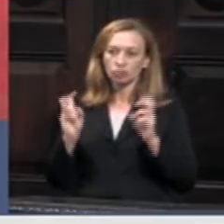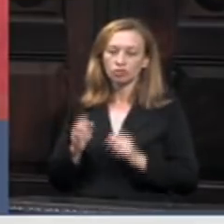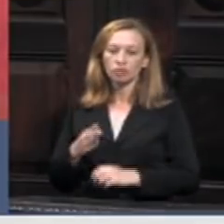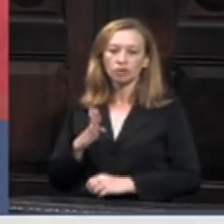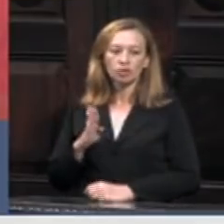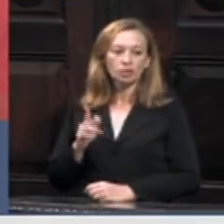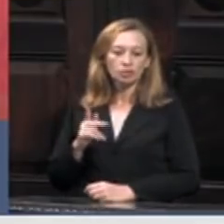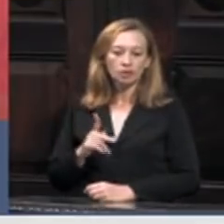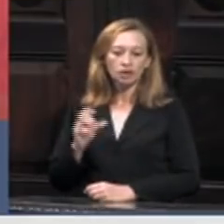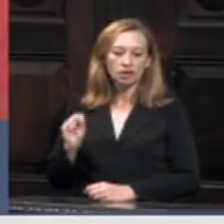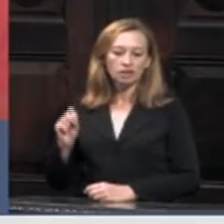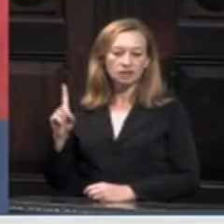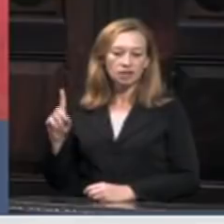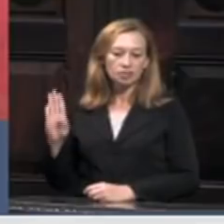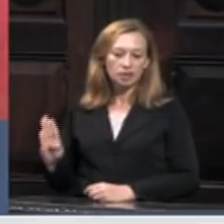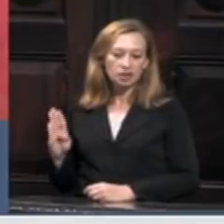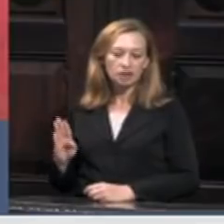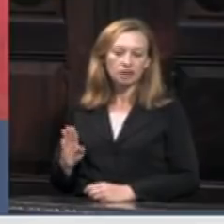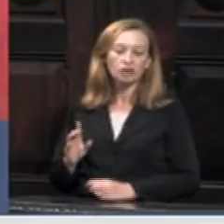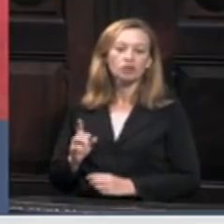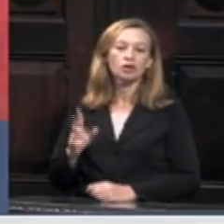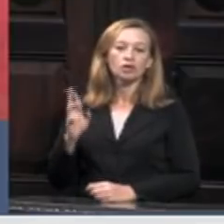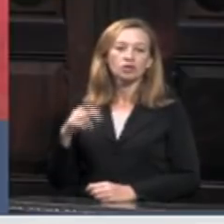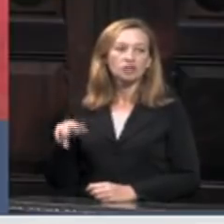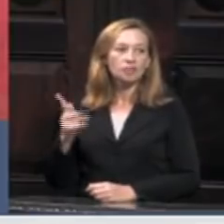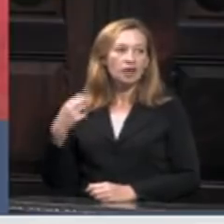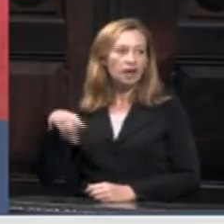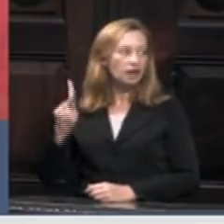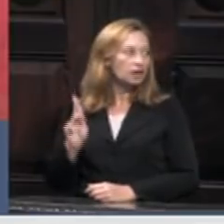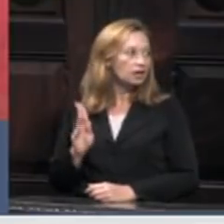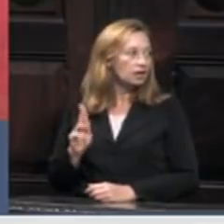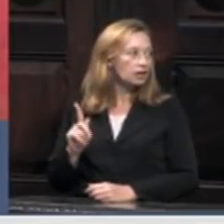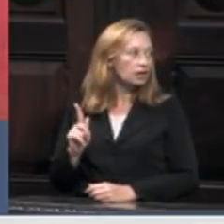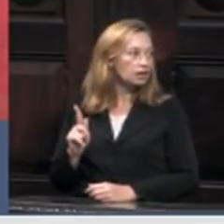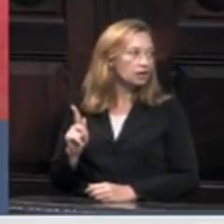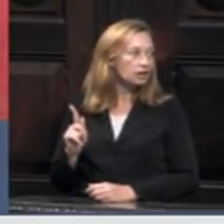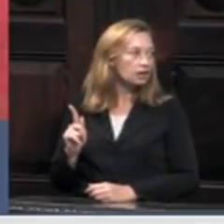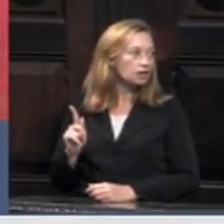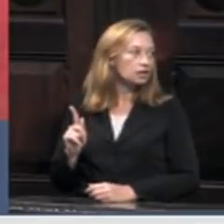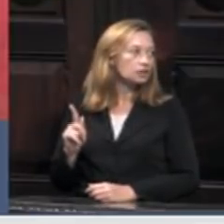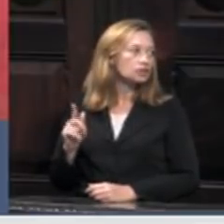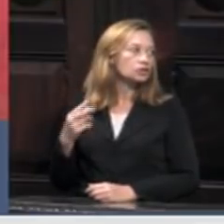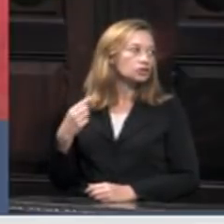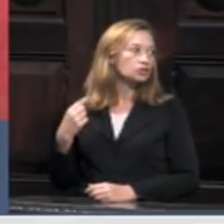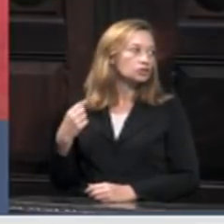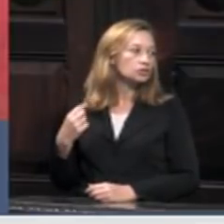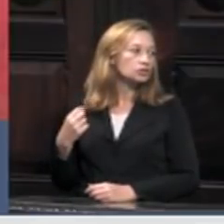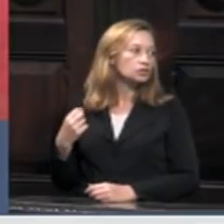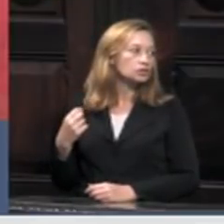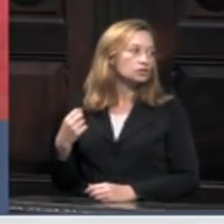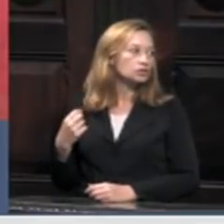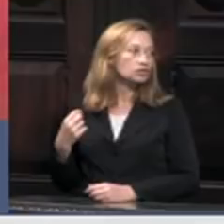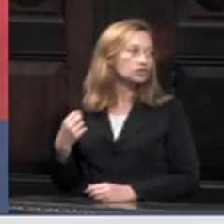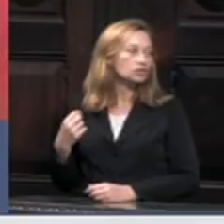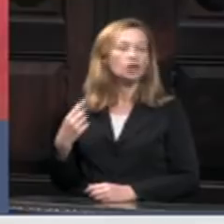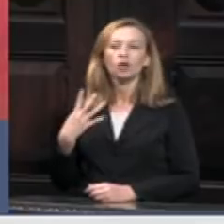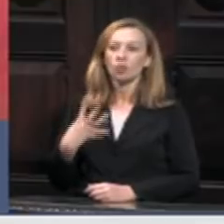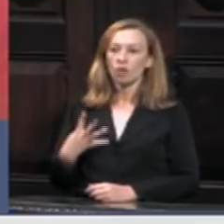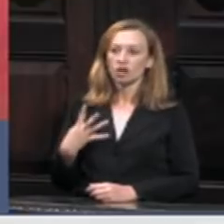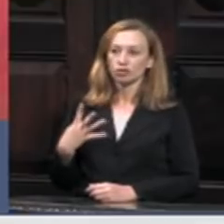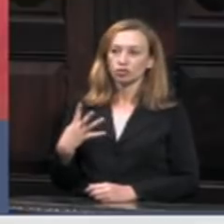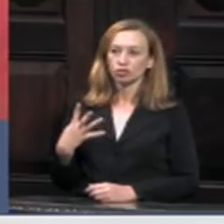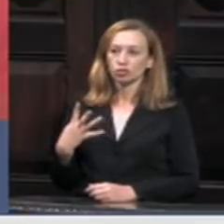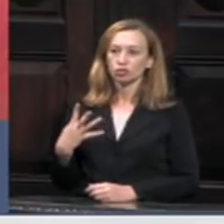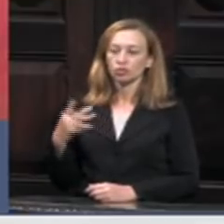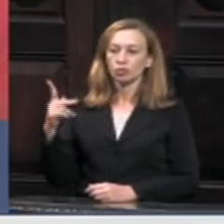PSTB. Tem um destaque do Rosenberg, um da bancada do... 2, 3, 4... 4 da bancada